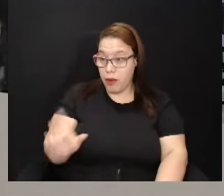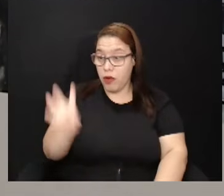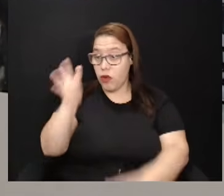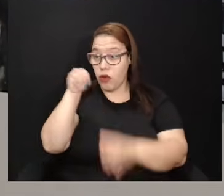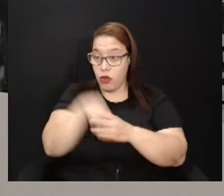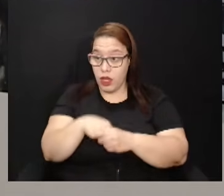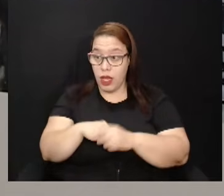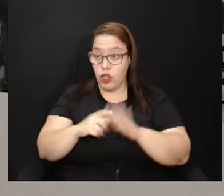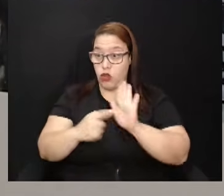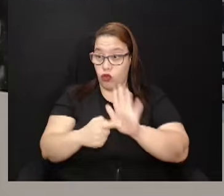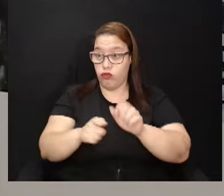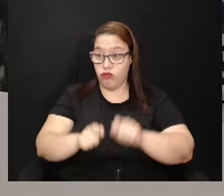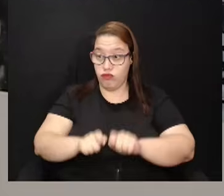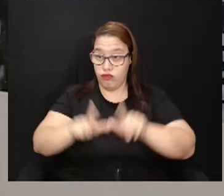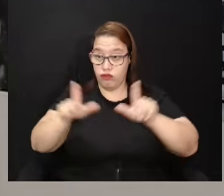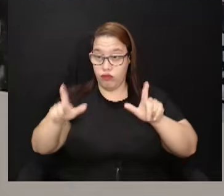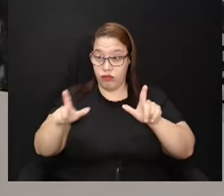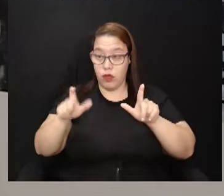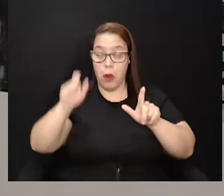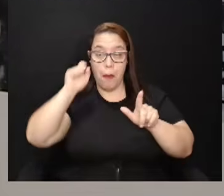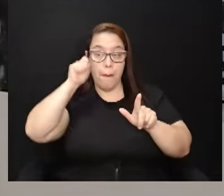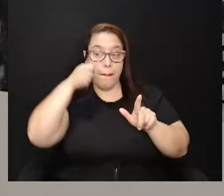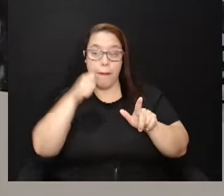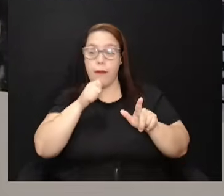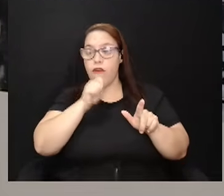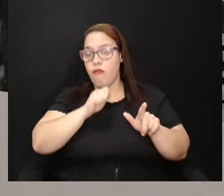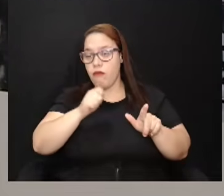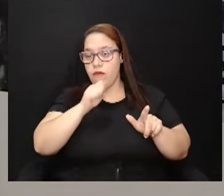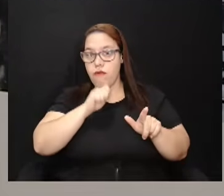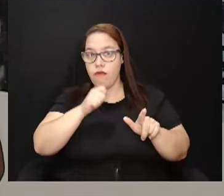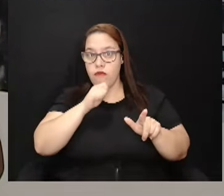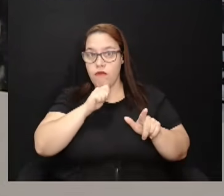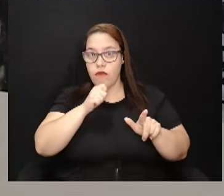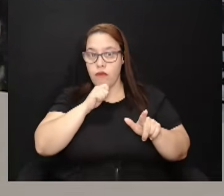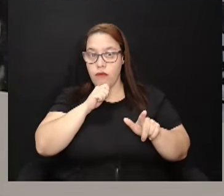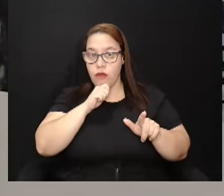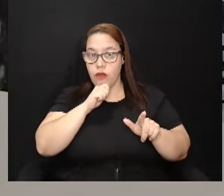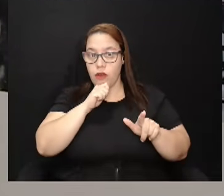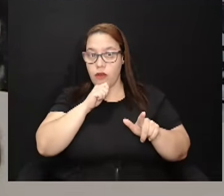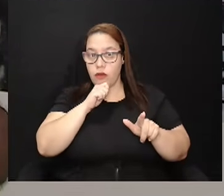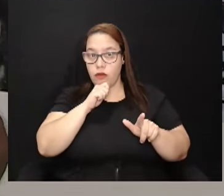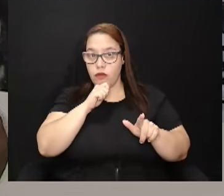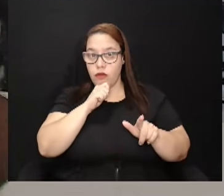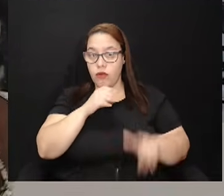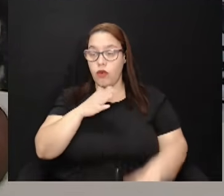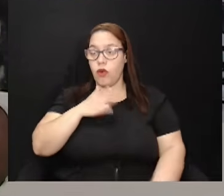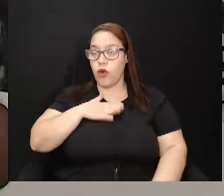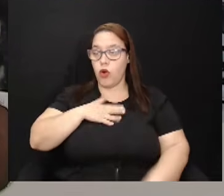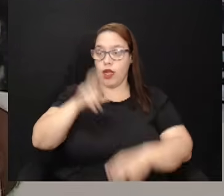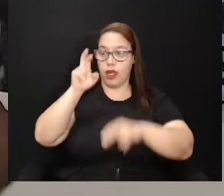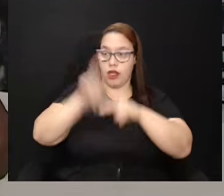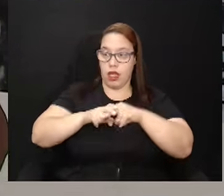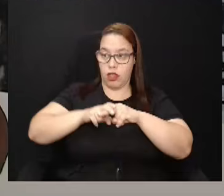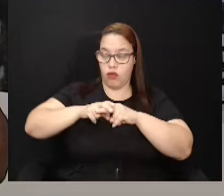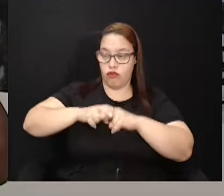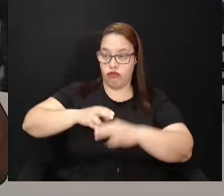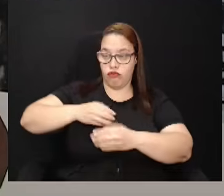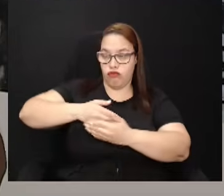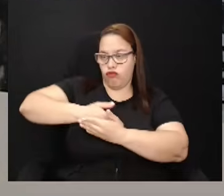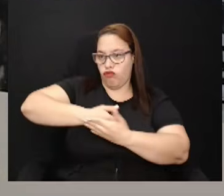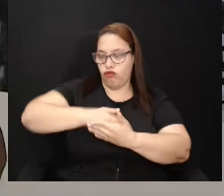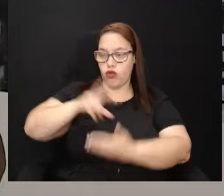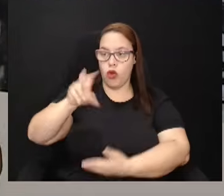é um preto velho. Faz de conta que eu estivesse no colo do meu vovô. Eu tinha 7 anos ou 8